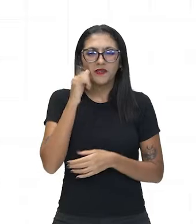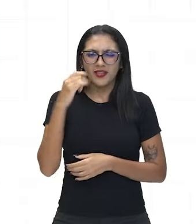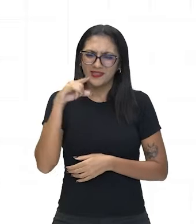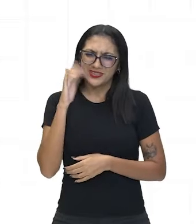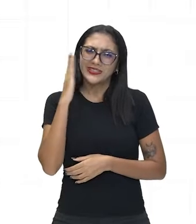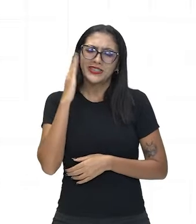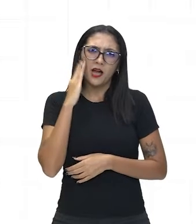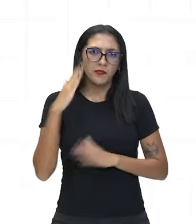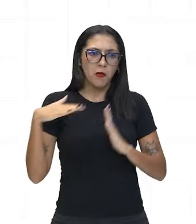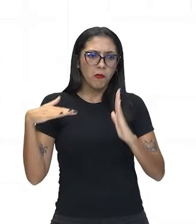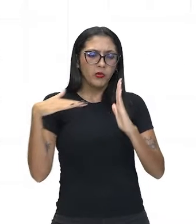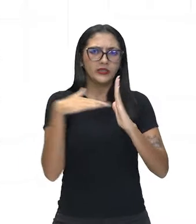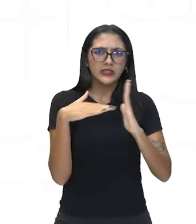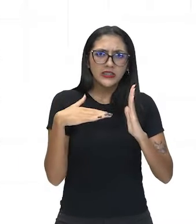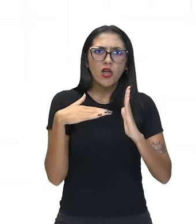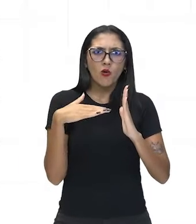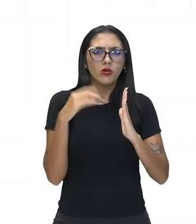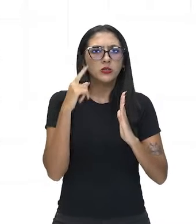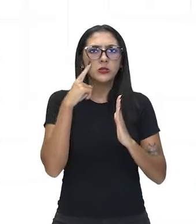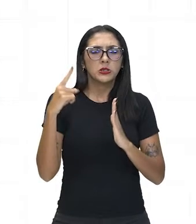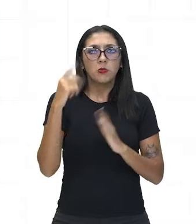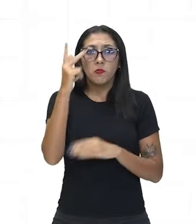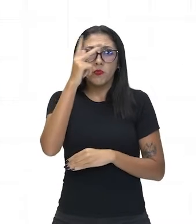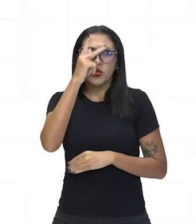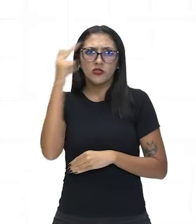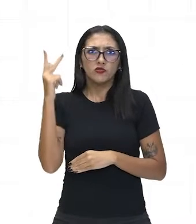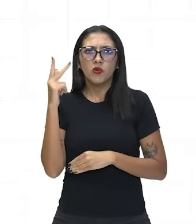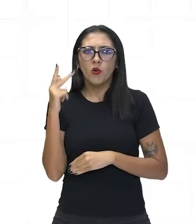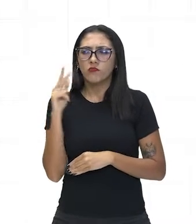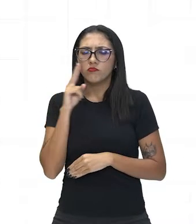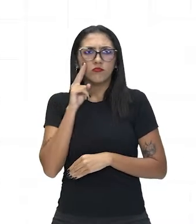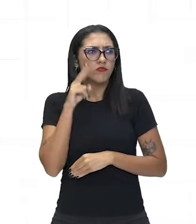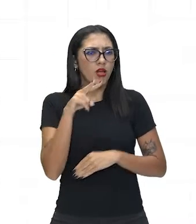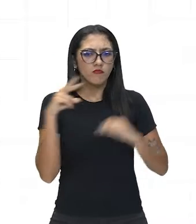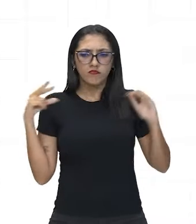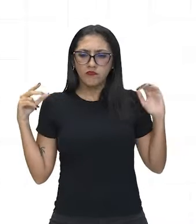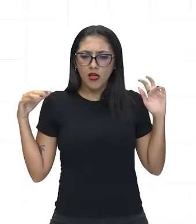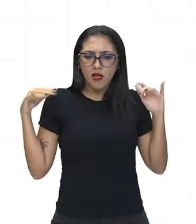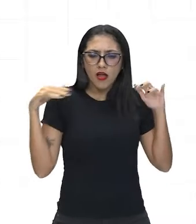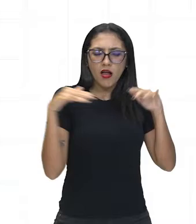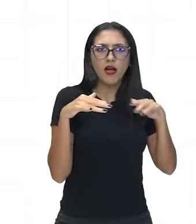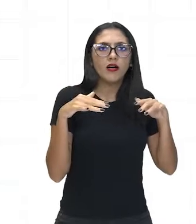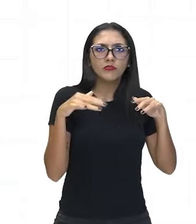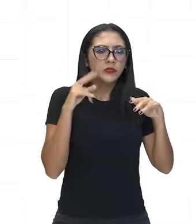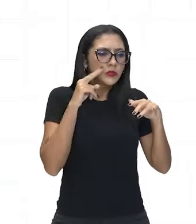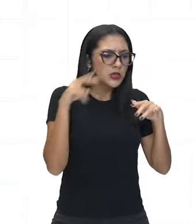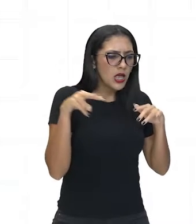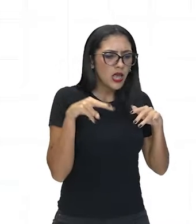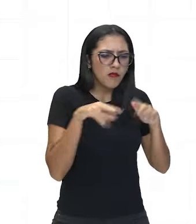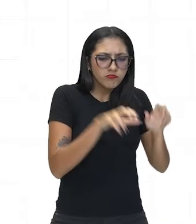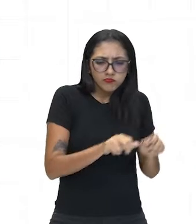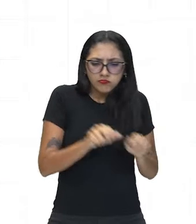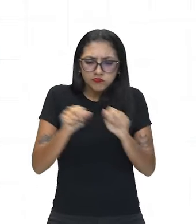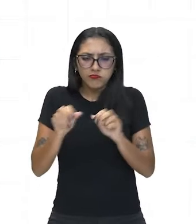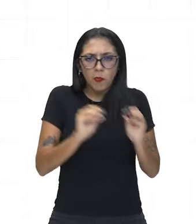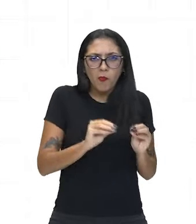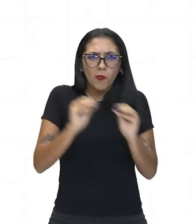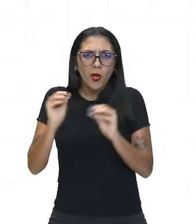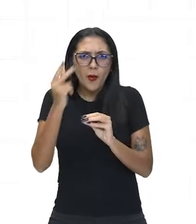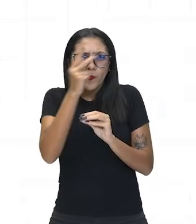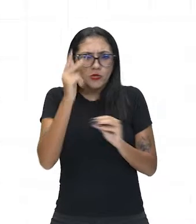se aproximem e fiquem ali muito em cima da vítima. Essas pessoas elas têm que ser afastadas para liberar o espaço e